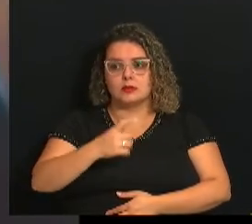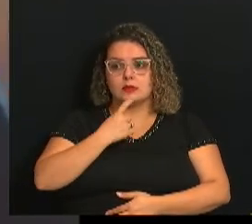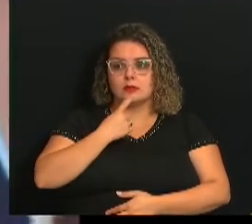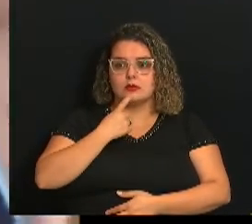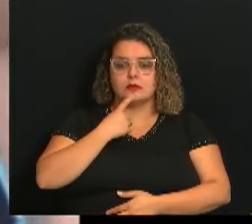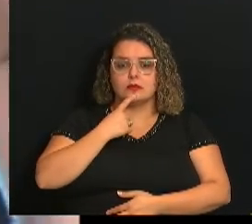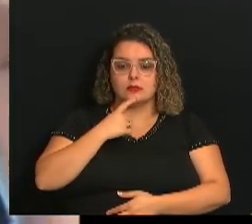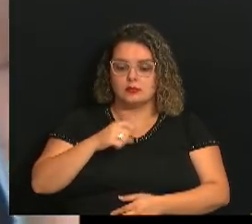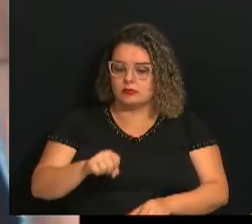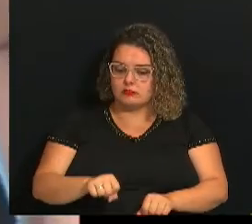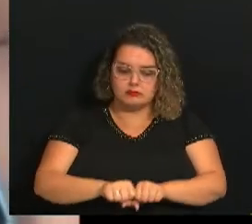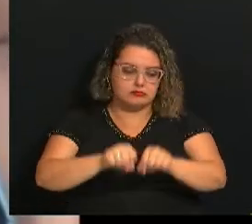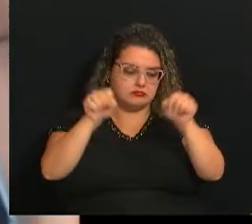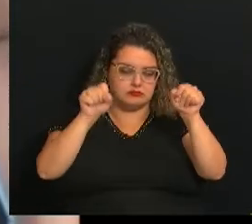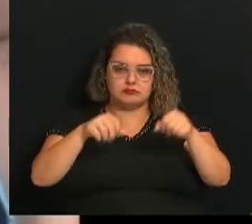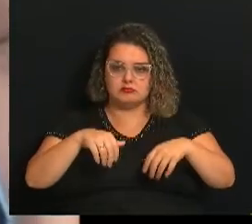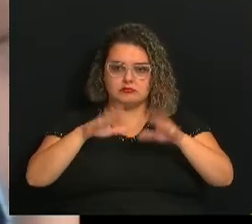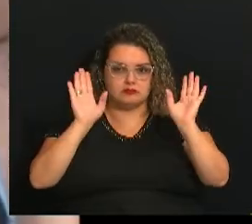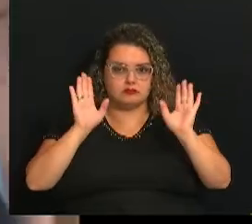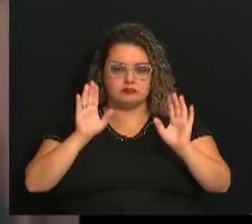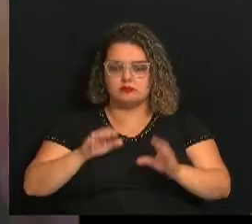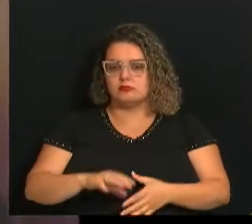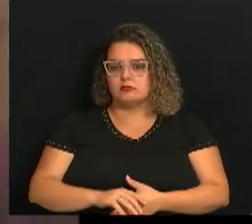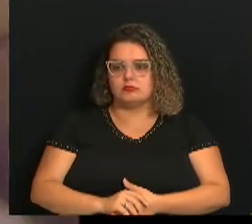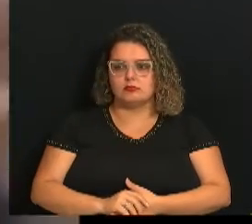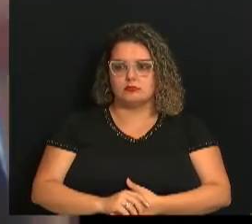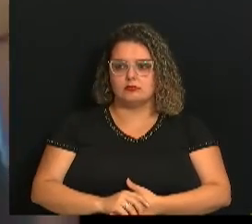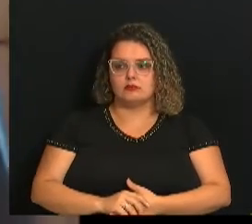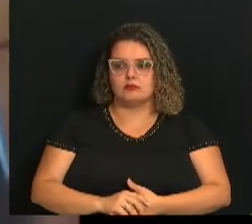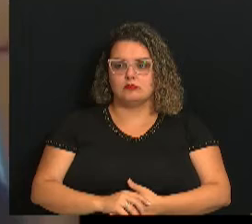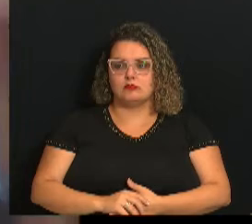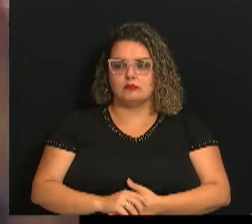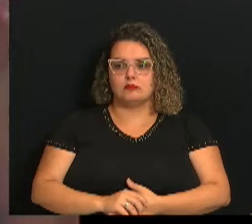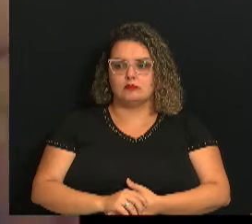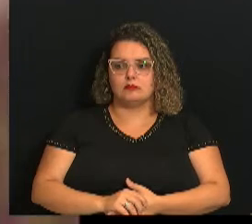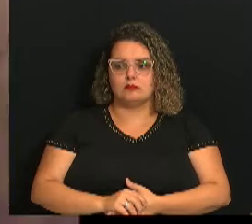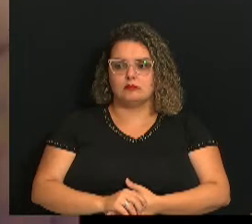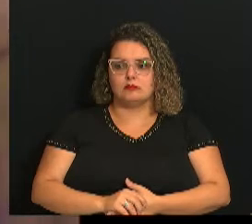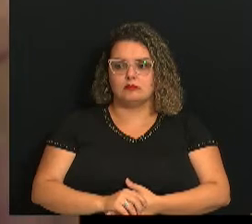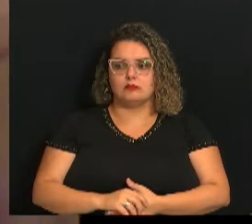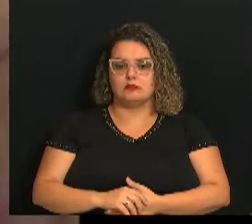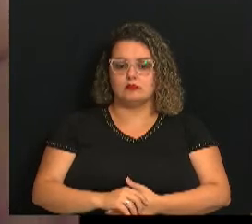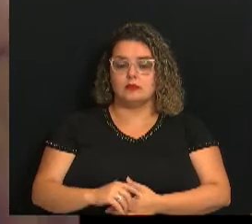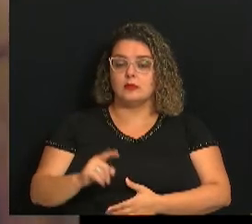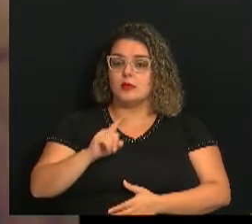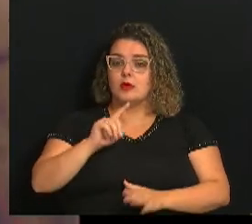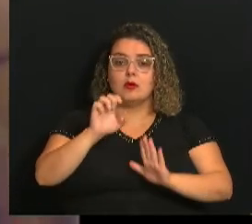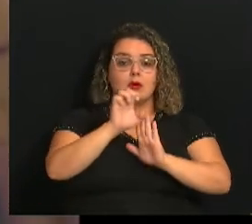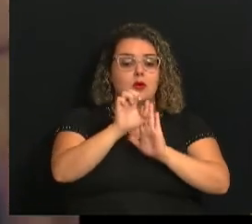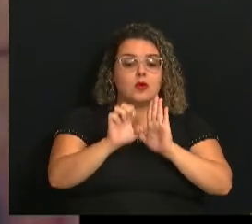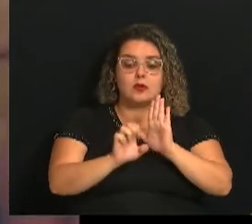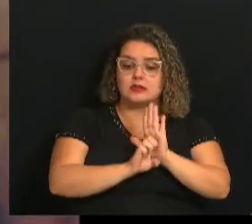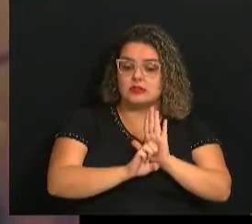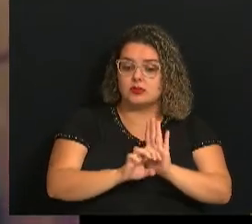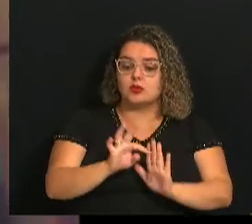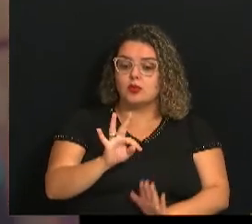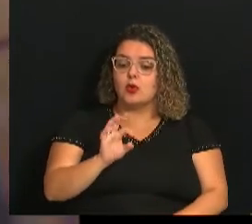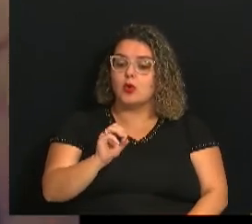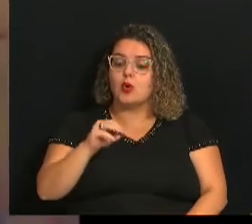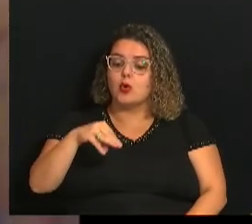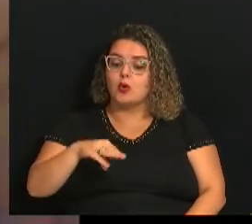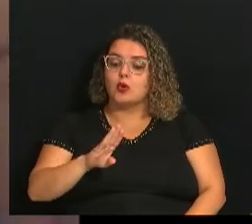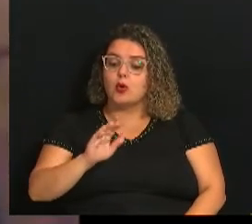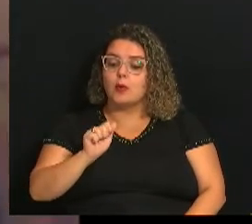é largar o sol para acabar. Né? Então, não é o estatuto do tombamento que